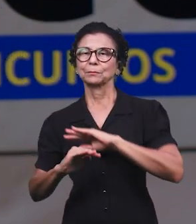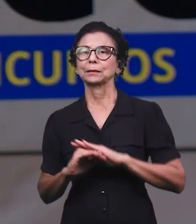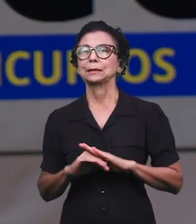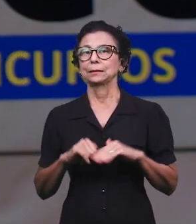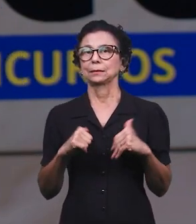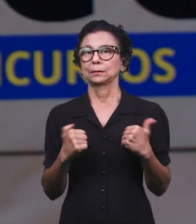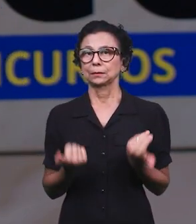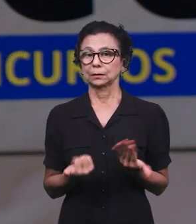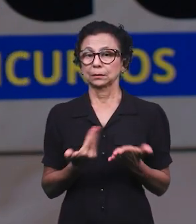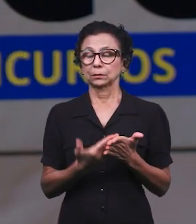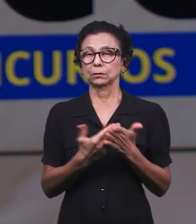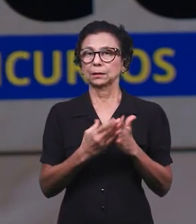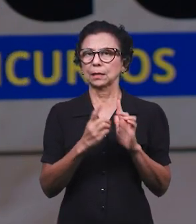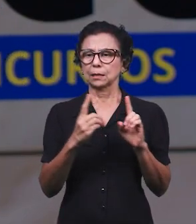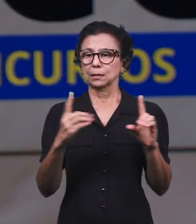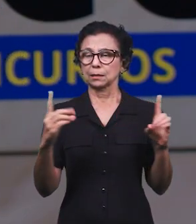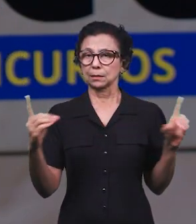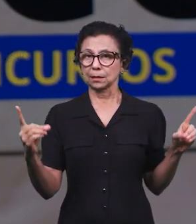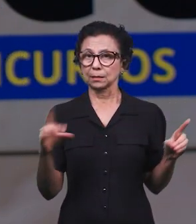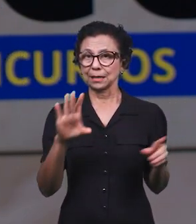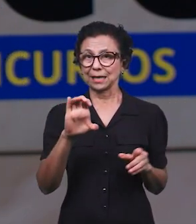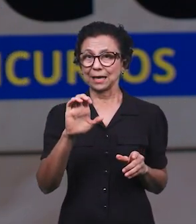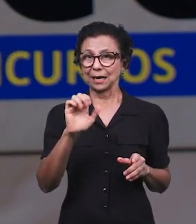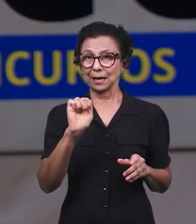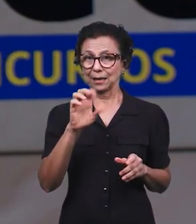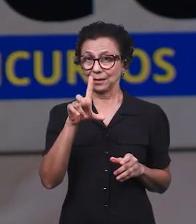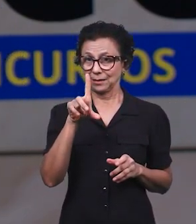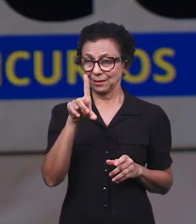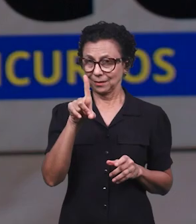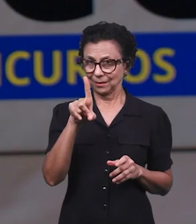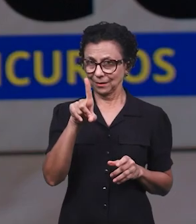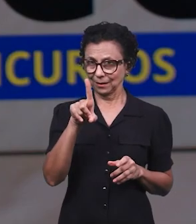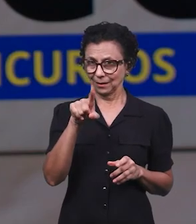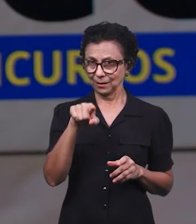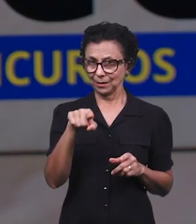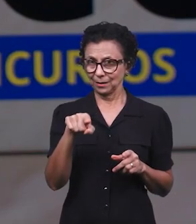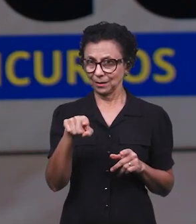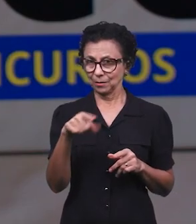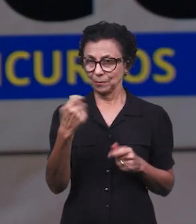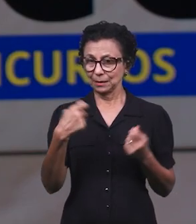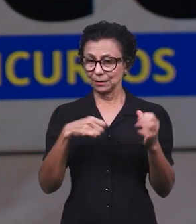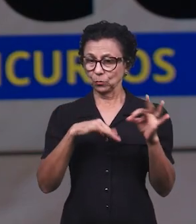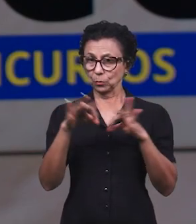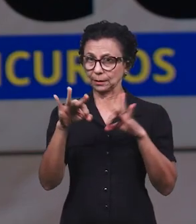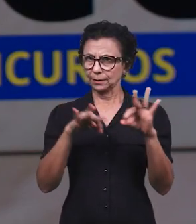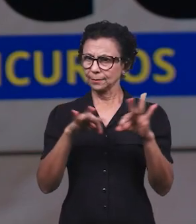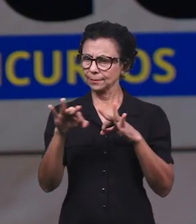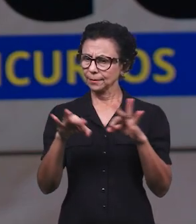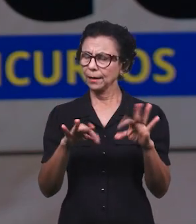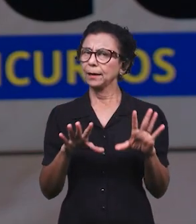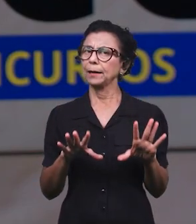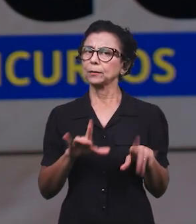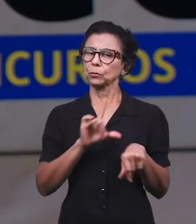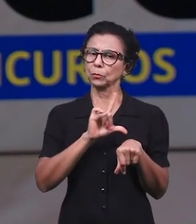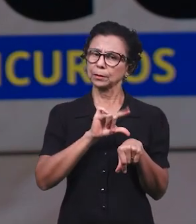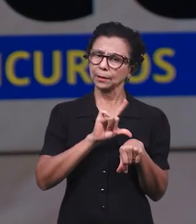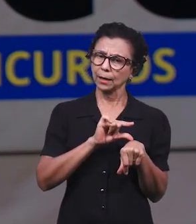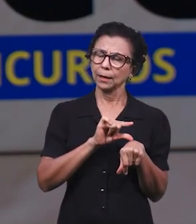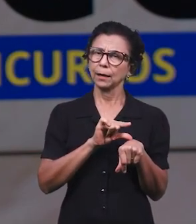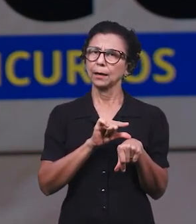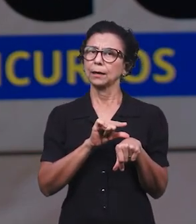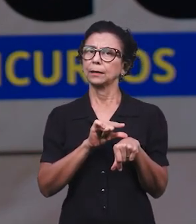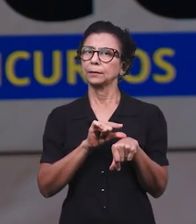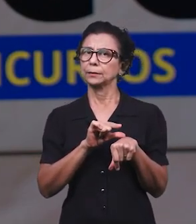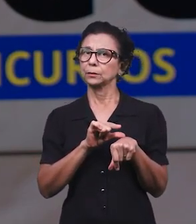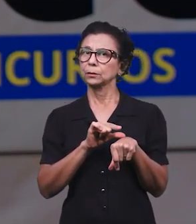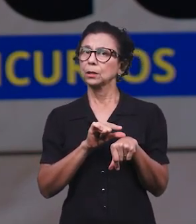estudar à distância EAD, você precisa ser disciplinado, tá certo? Porque, em tese,